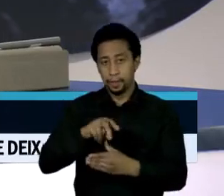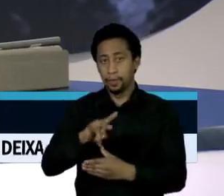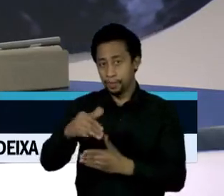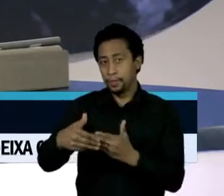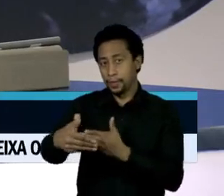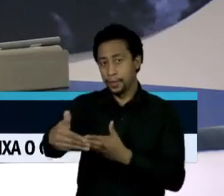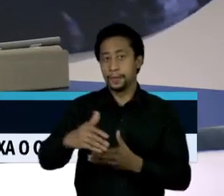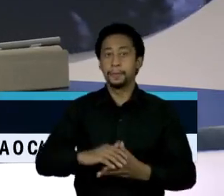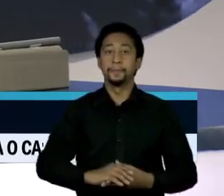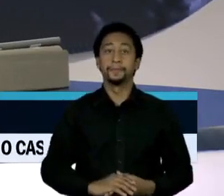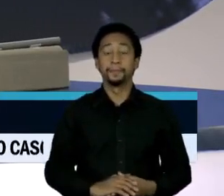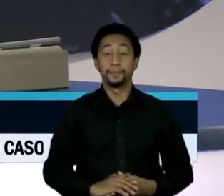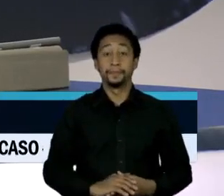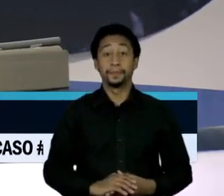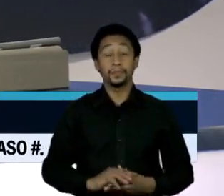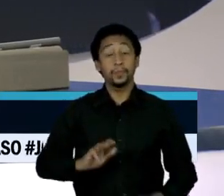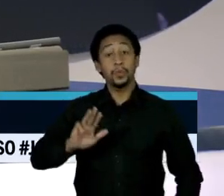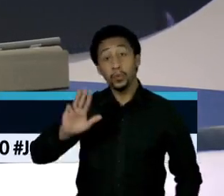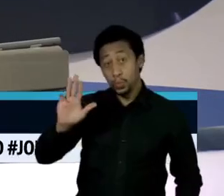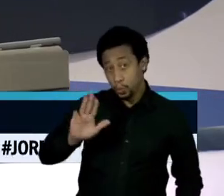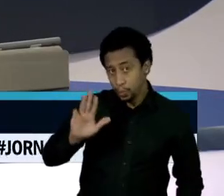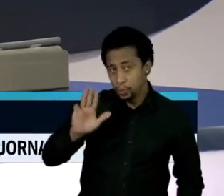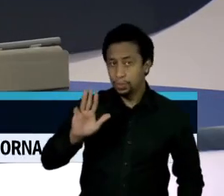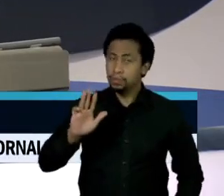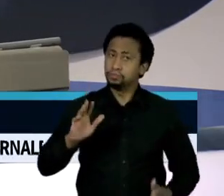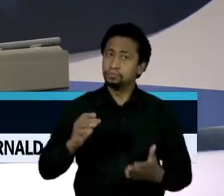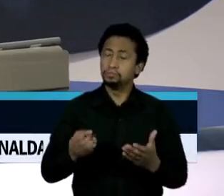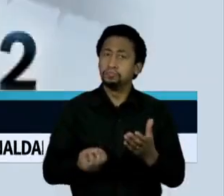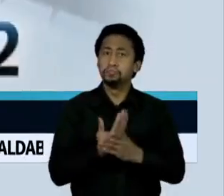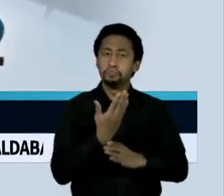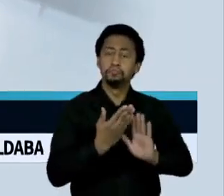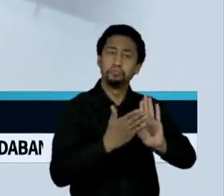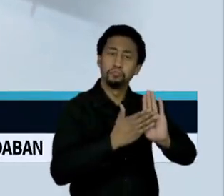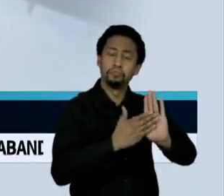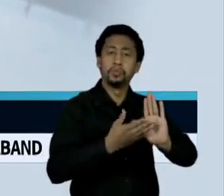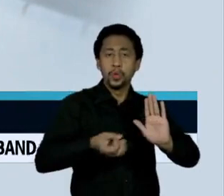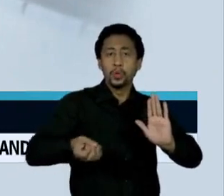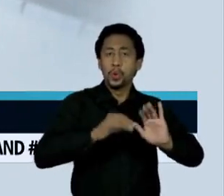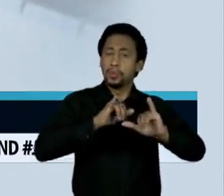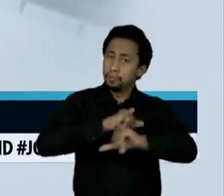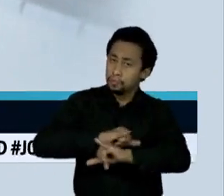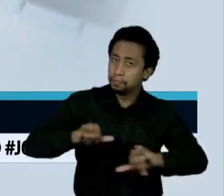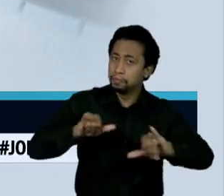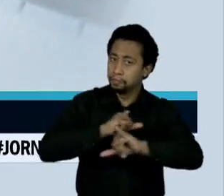E a campanha do ex-presidente Lula divulgou hoje um novo plano de governo.